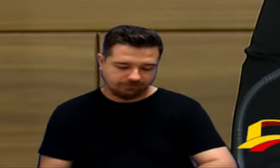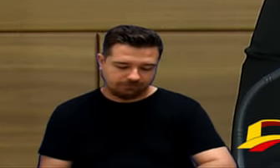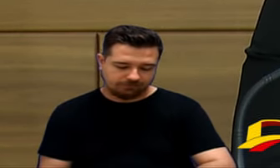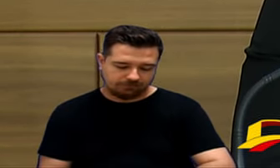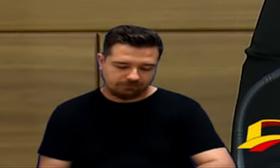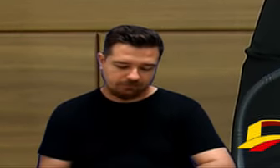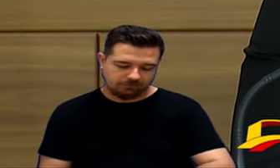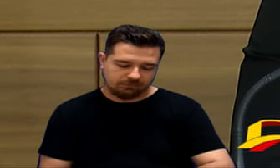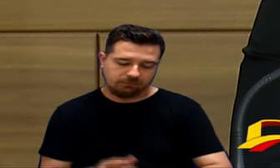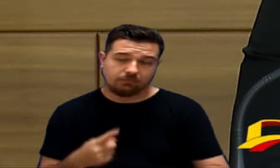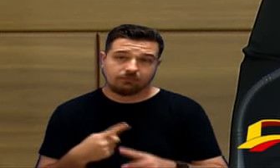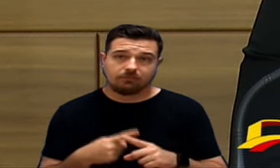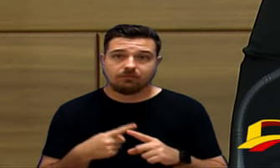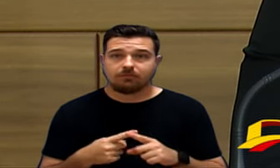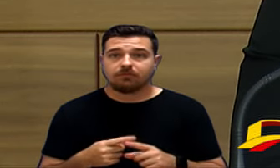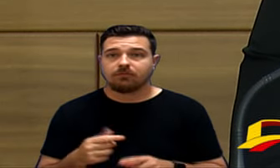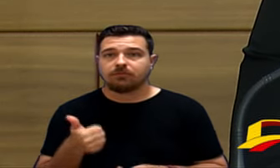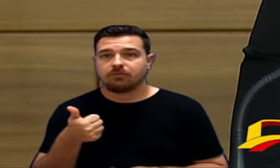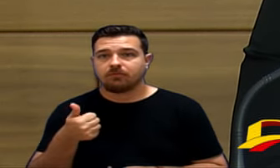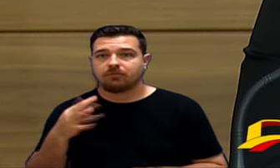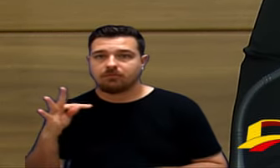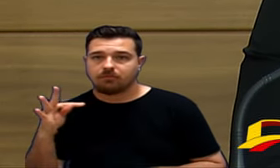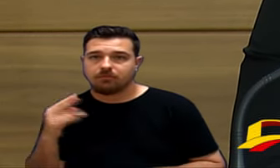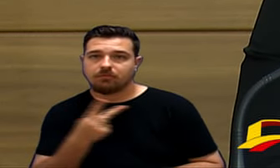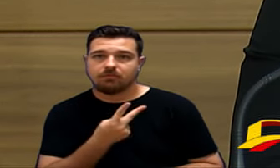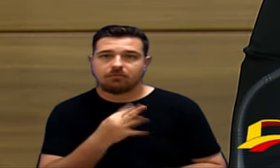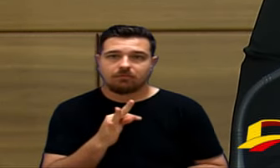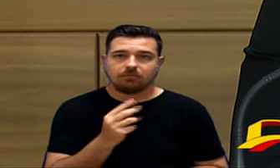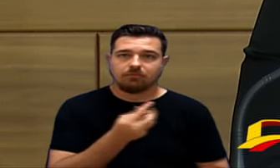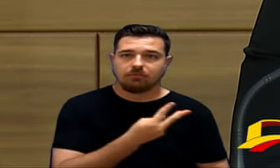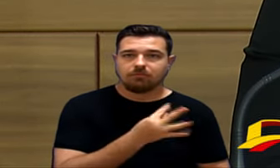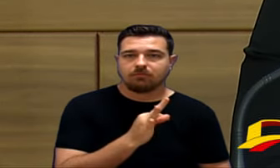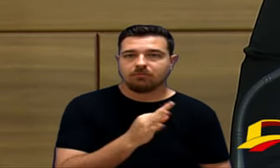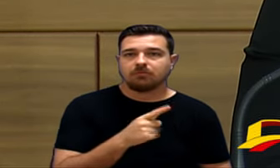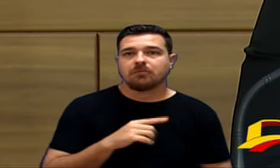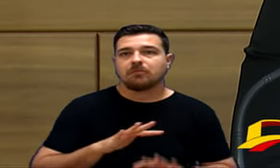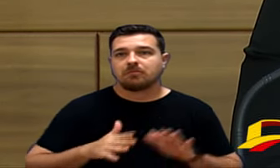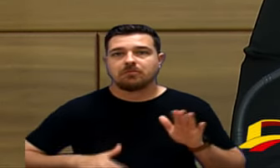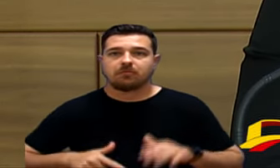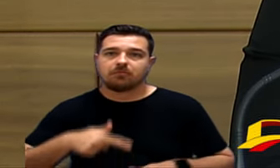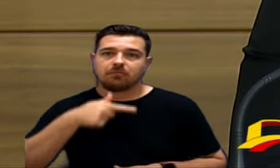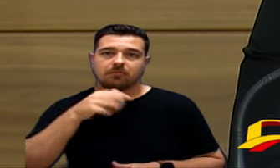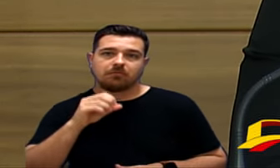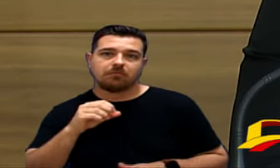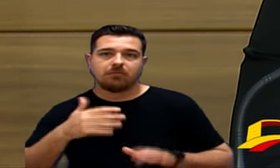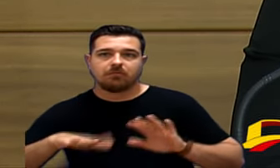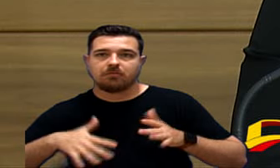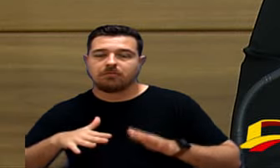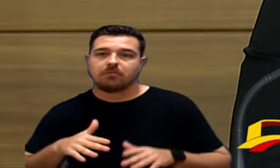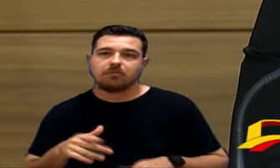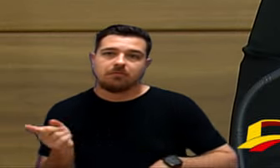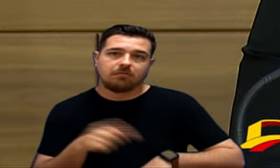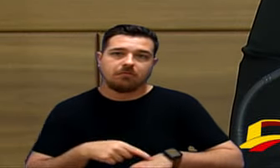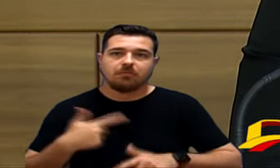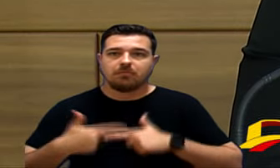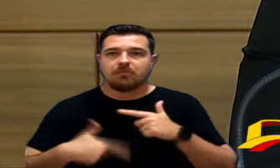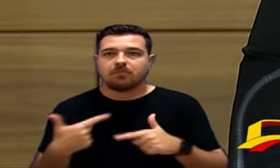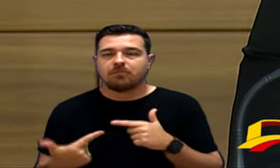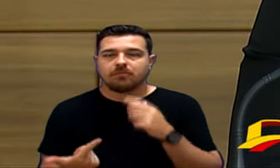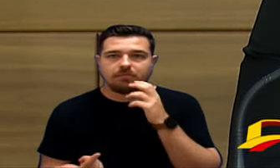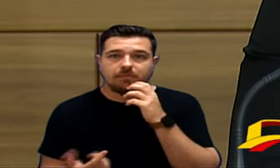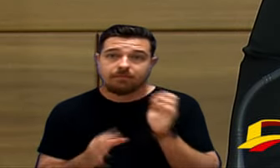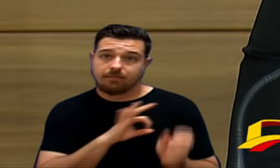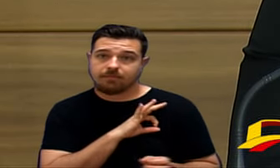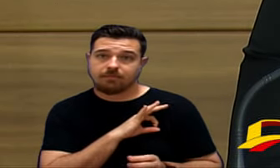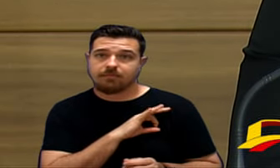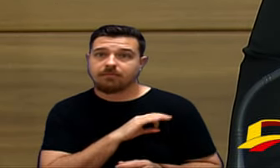divide por quatro Você tem uma média aí de 70 e poucos agentes por plantão naa Nativa só que a guarda